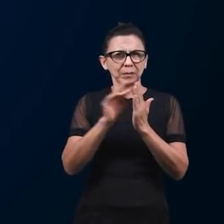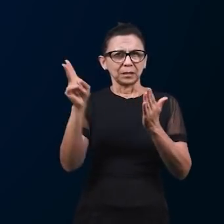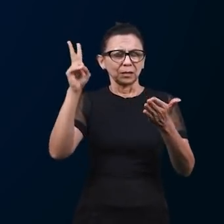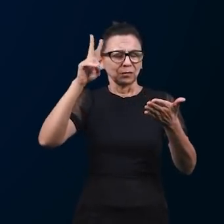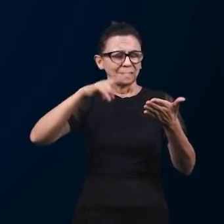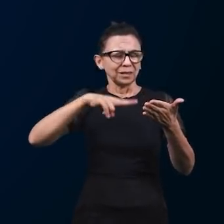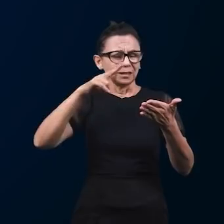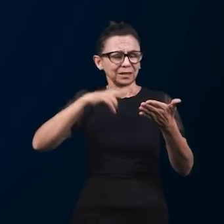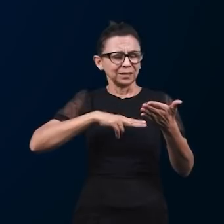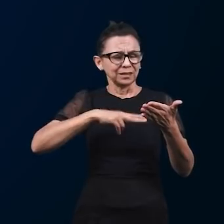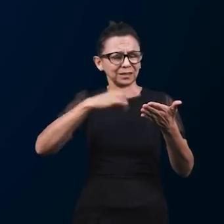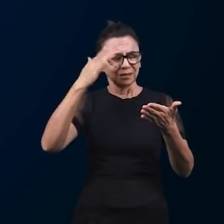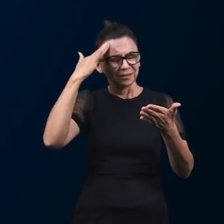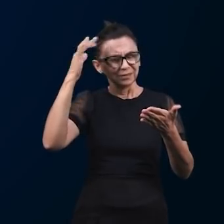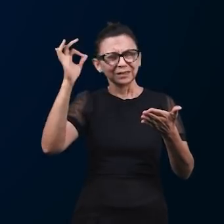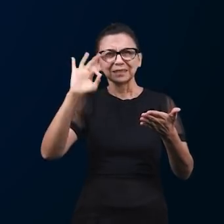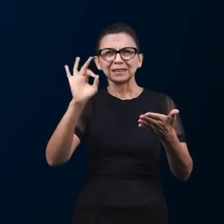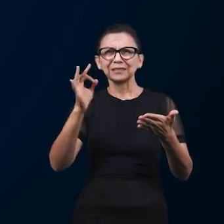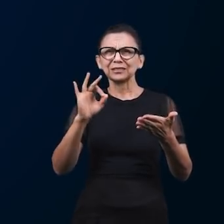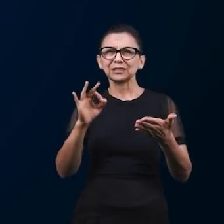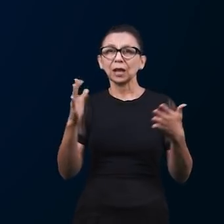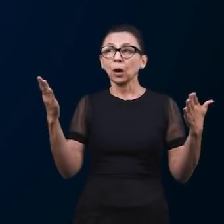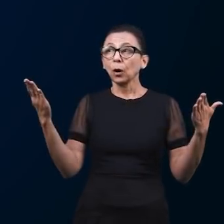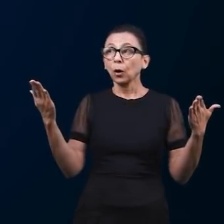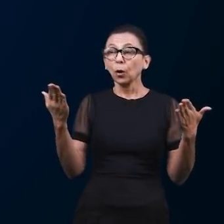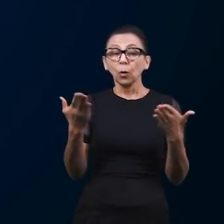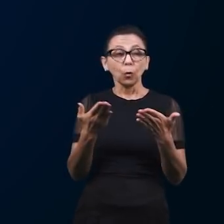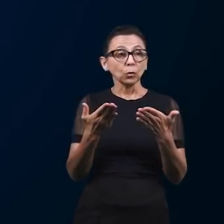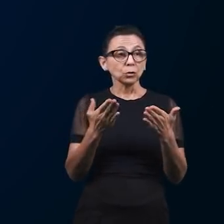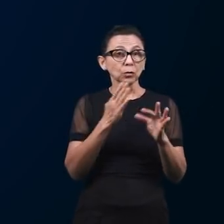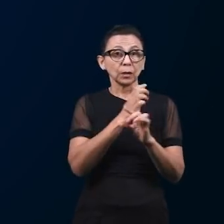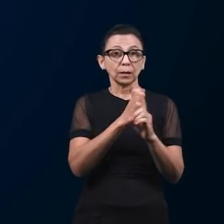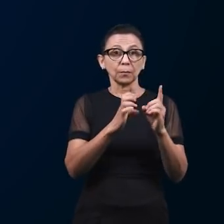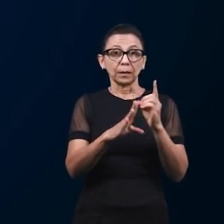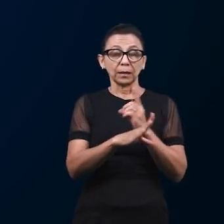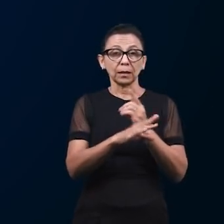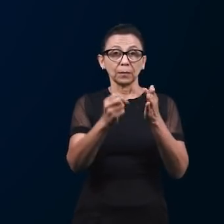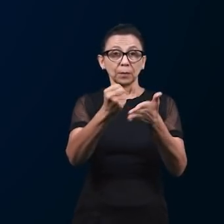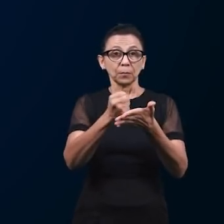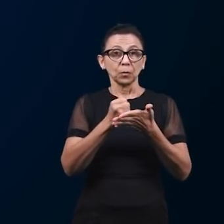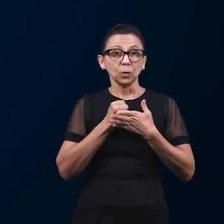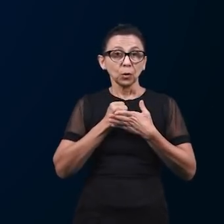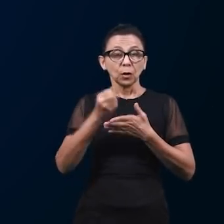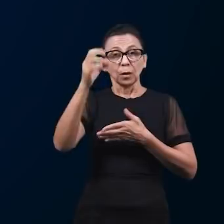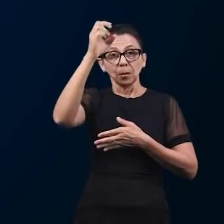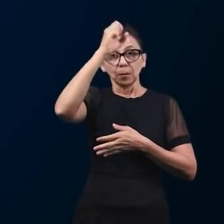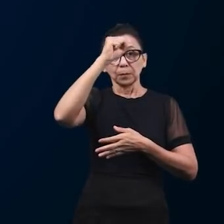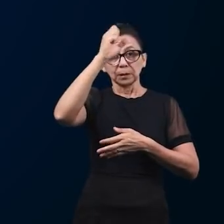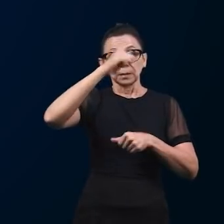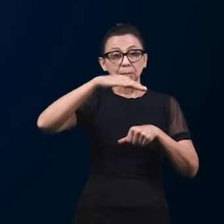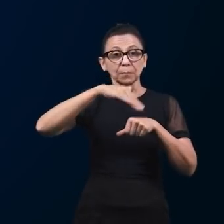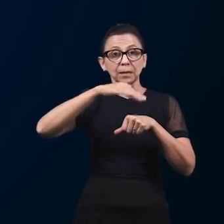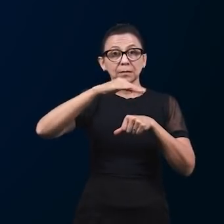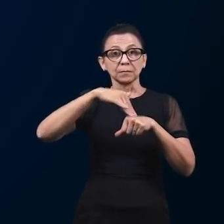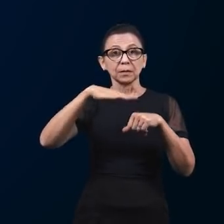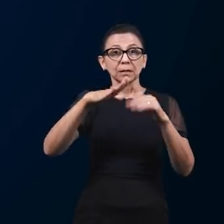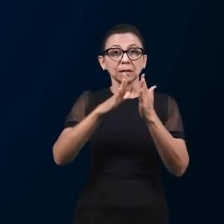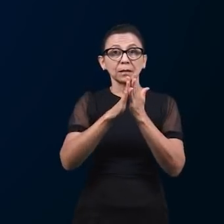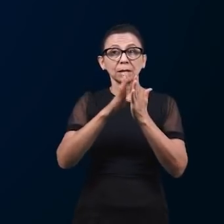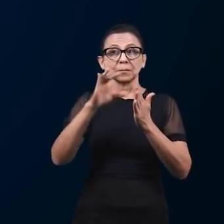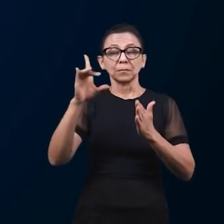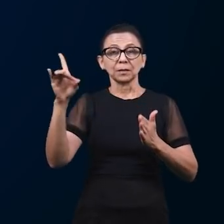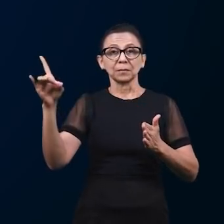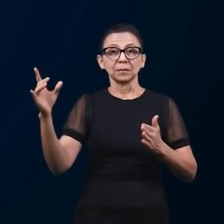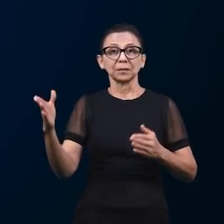com as perguntas, eu começo a entender a Bíblia de uma maneira que eu nunca entendi. Isso é maravilhoso. Glória